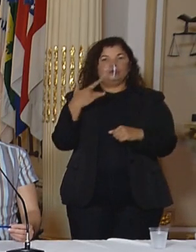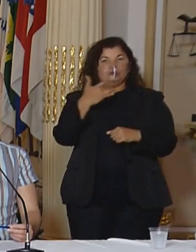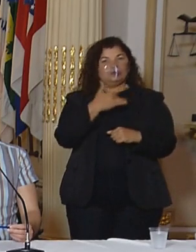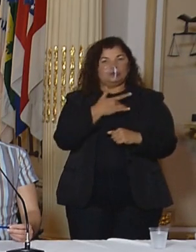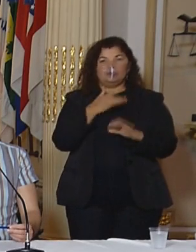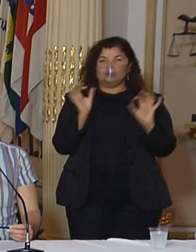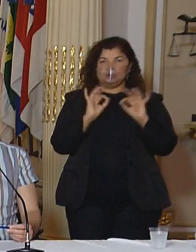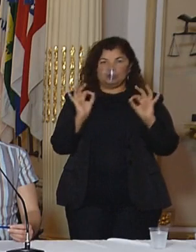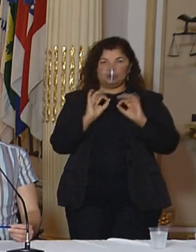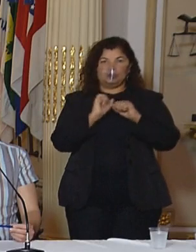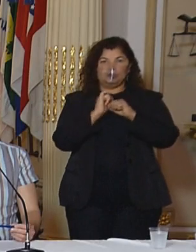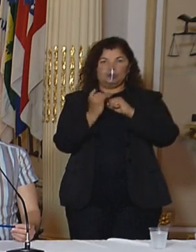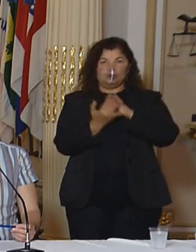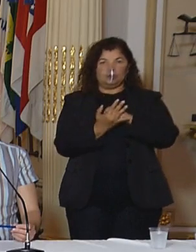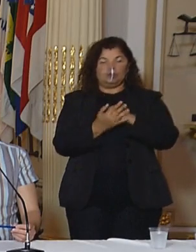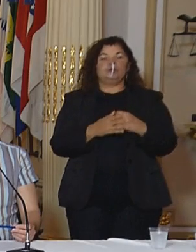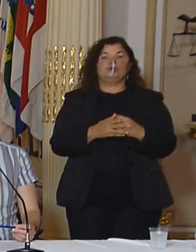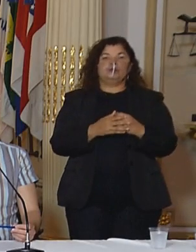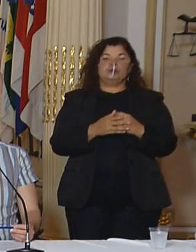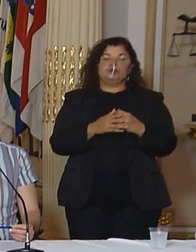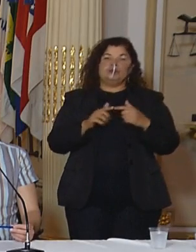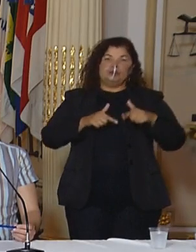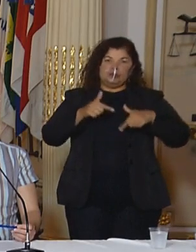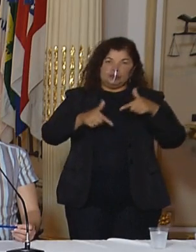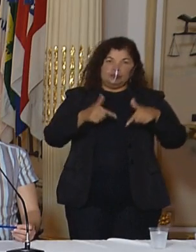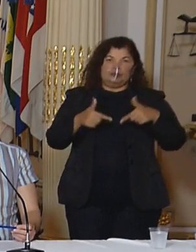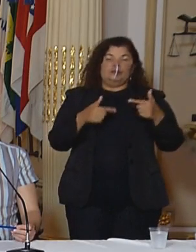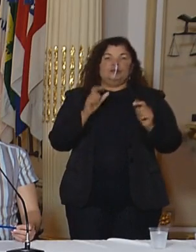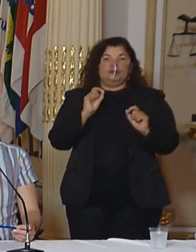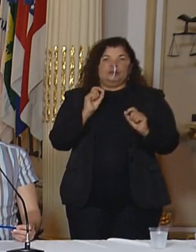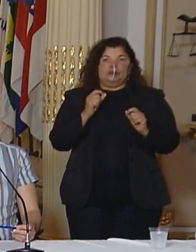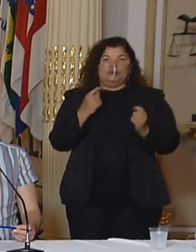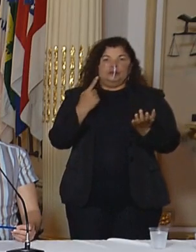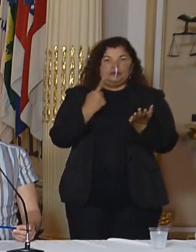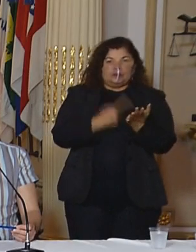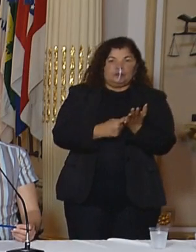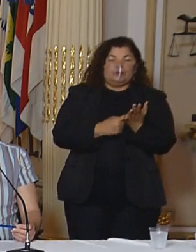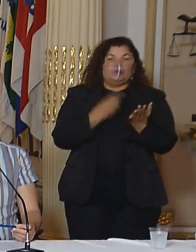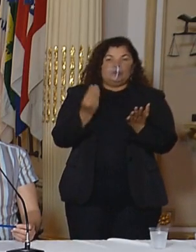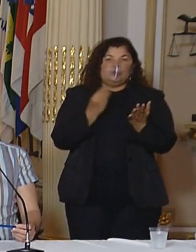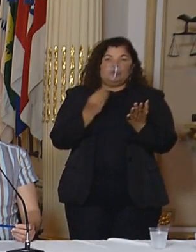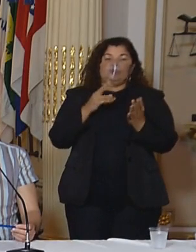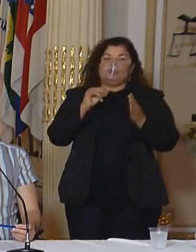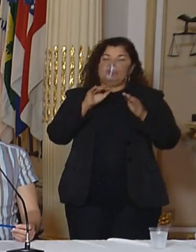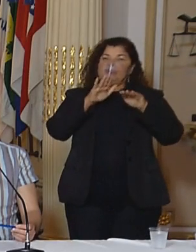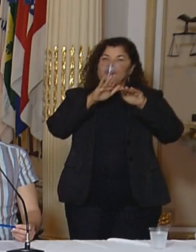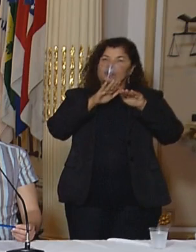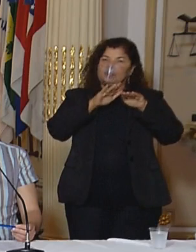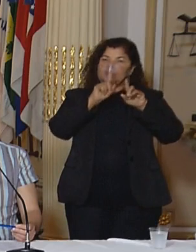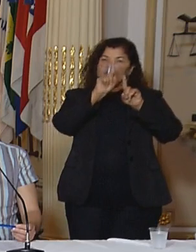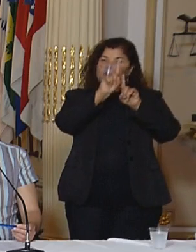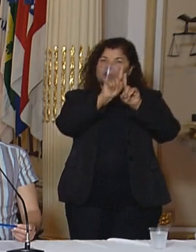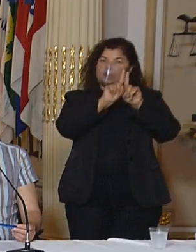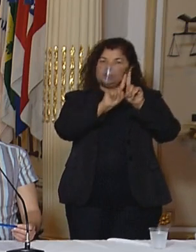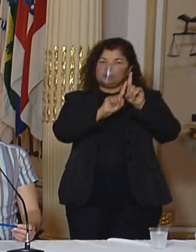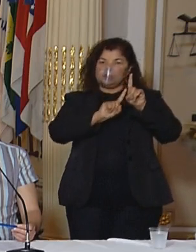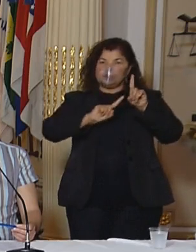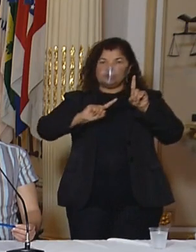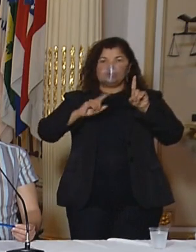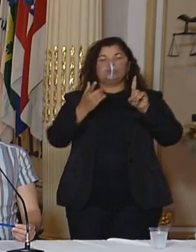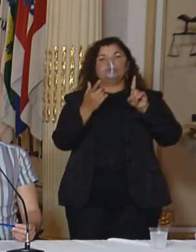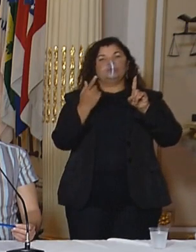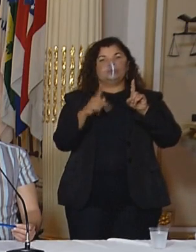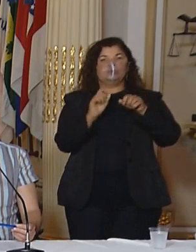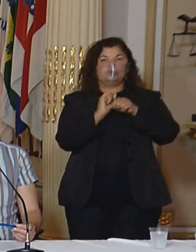doença. Esses números confirmam a tendência de estabilização da Covid-19 em Pernambuco,